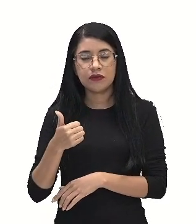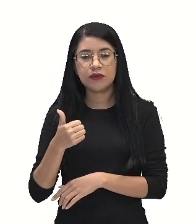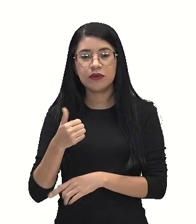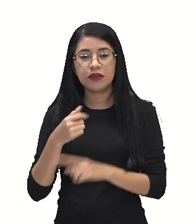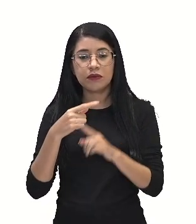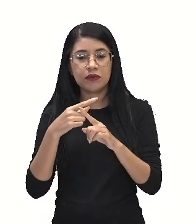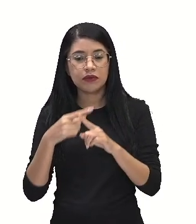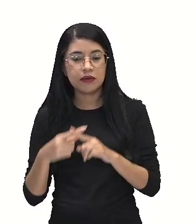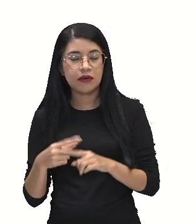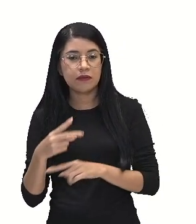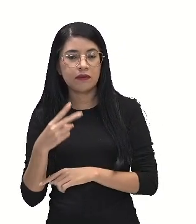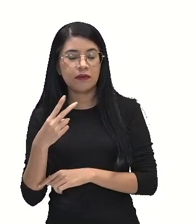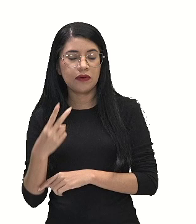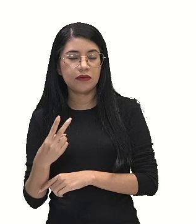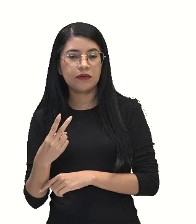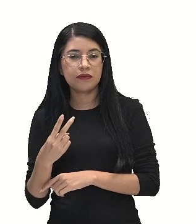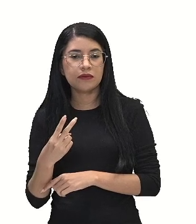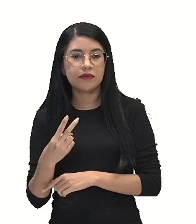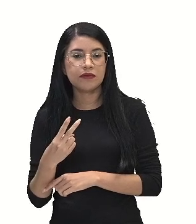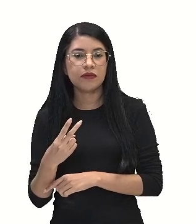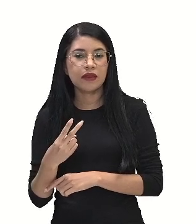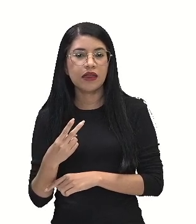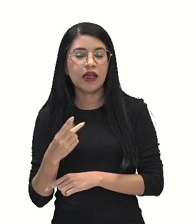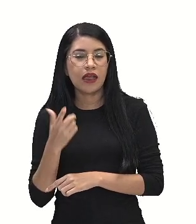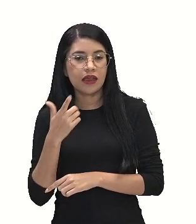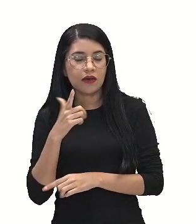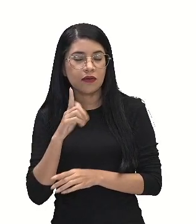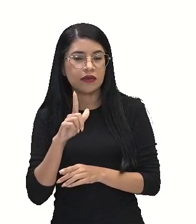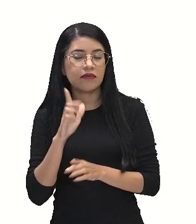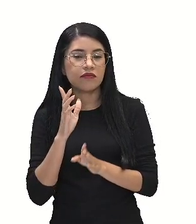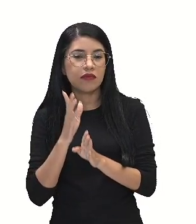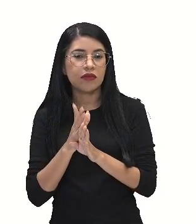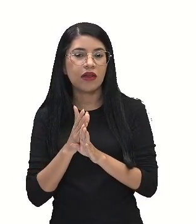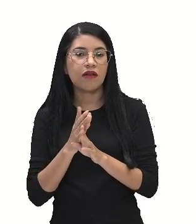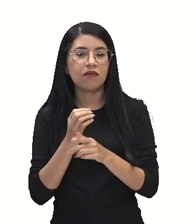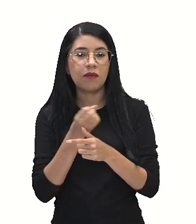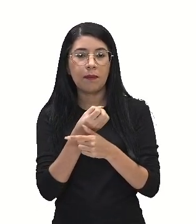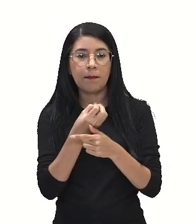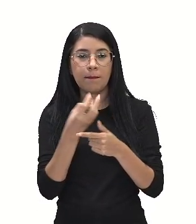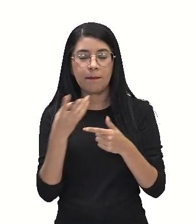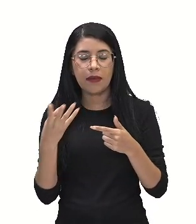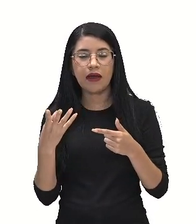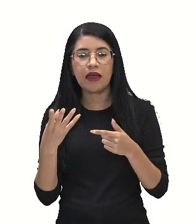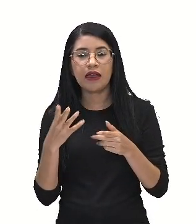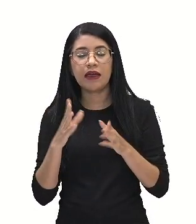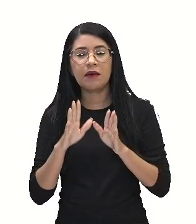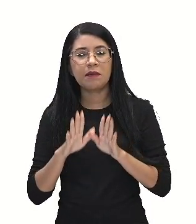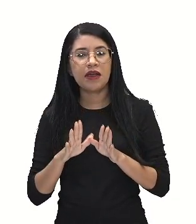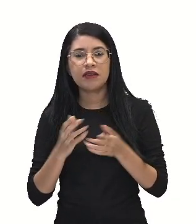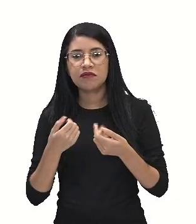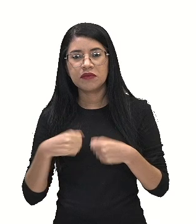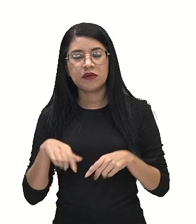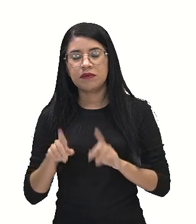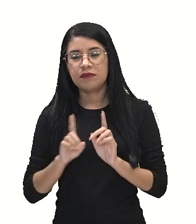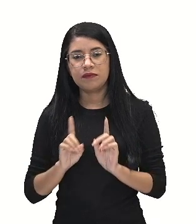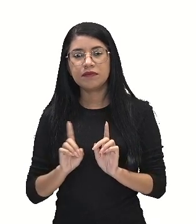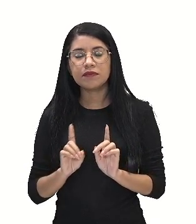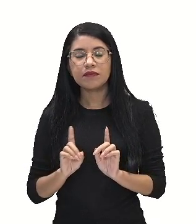multiplicar com 2. Aí eu chegaria no número decimal, né? Mas não é o caso